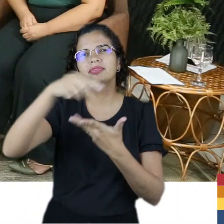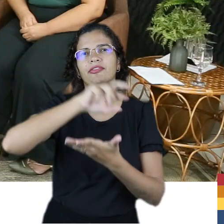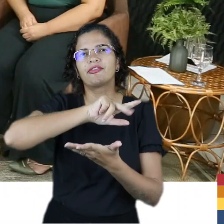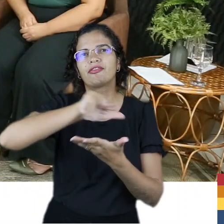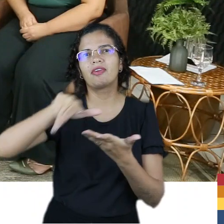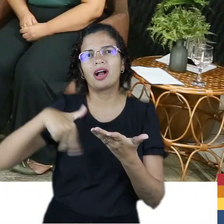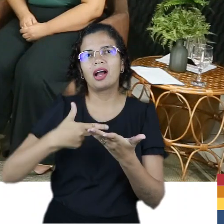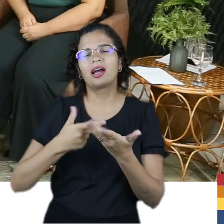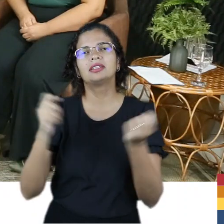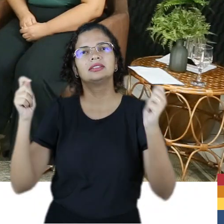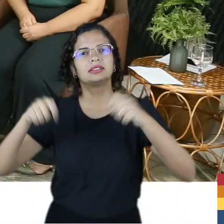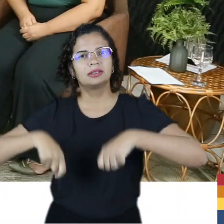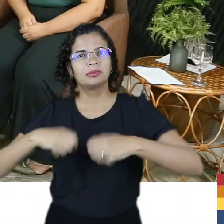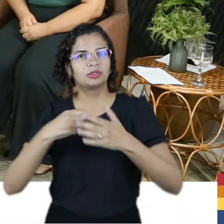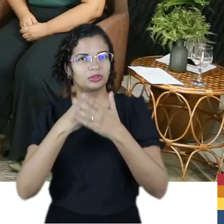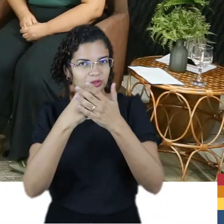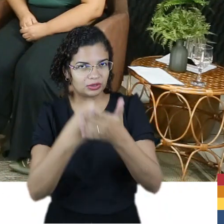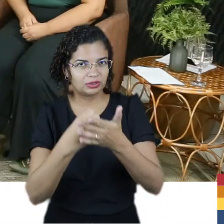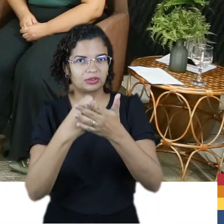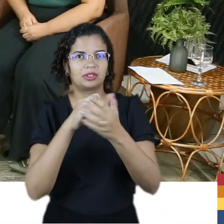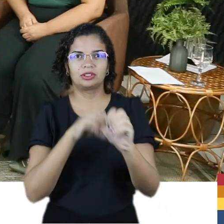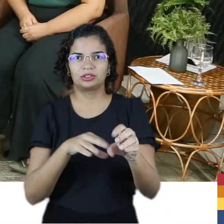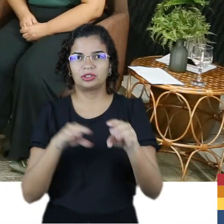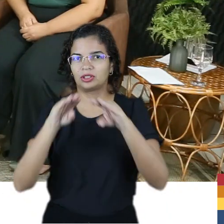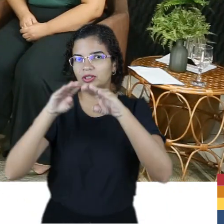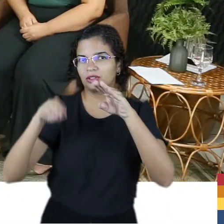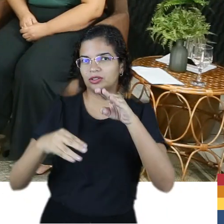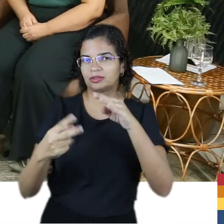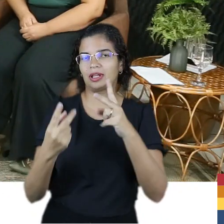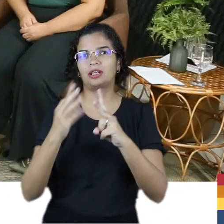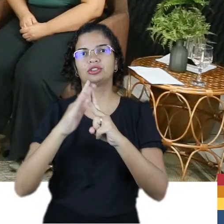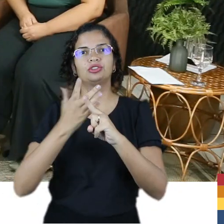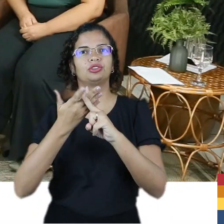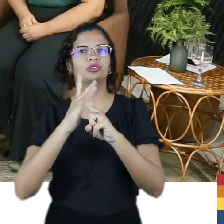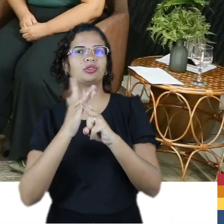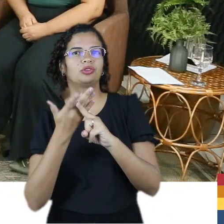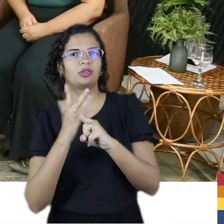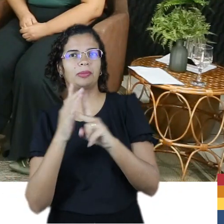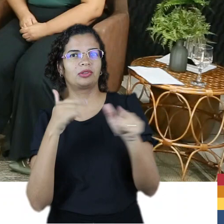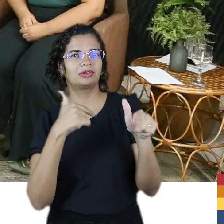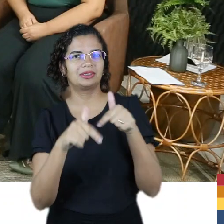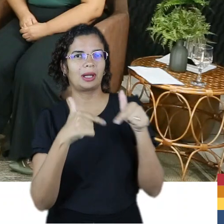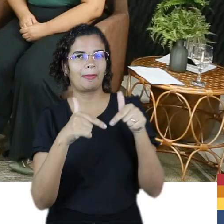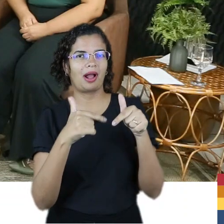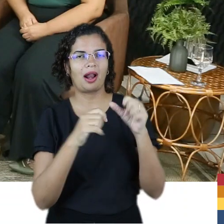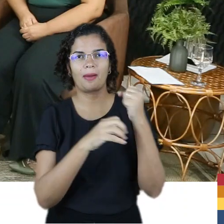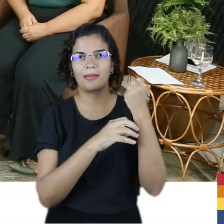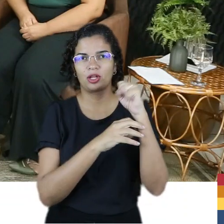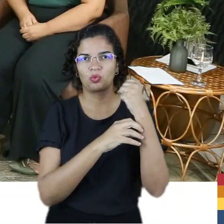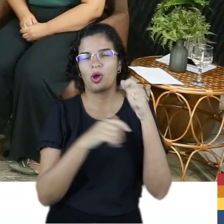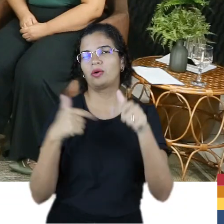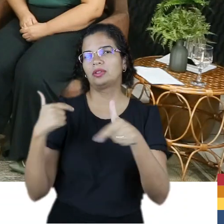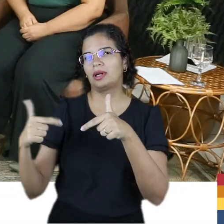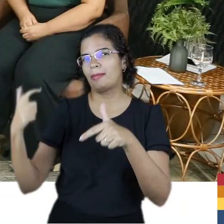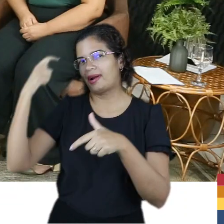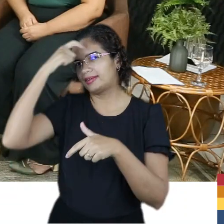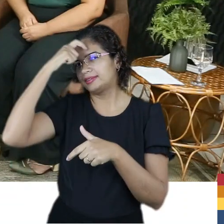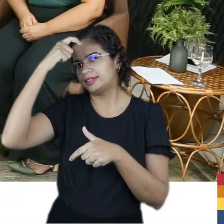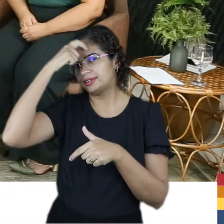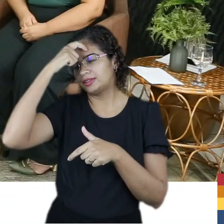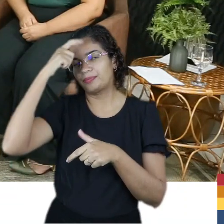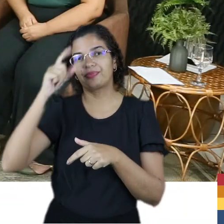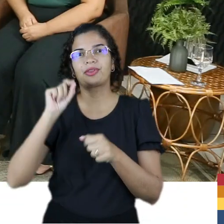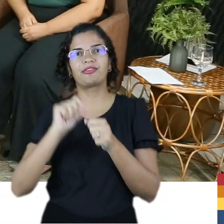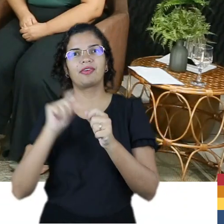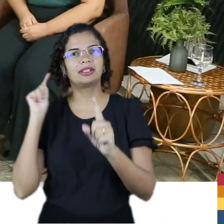capitalista que cria uma cisão entre capital e trabalho ele vai ele vai pensar apesar de que ele não